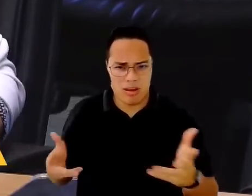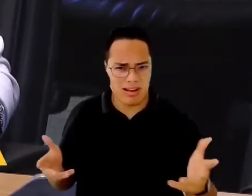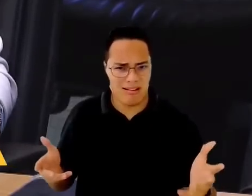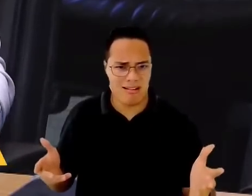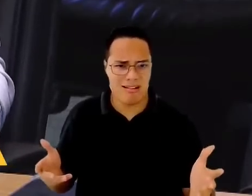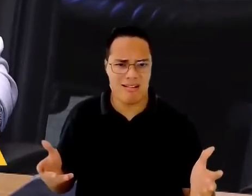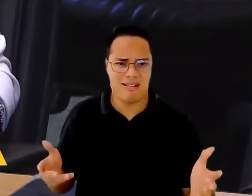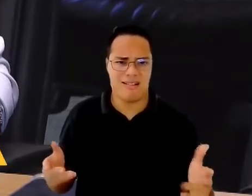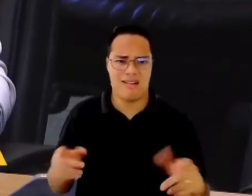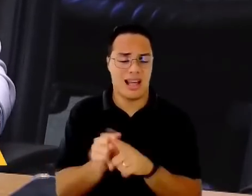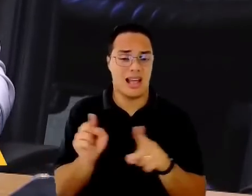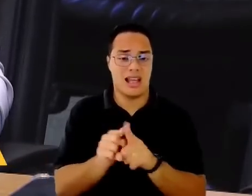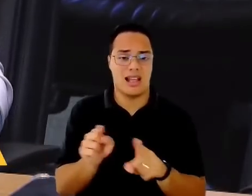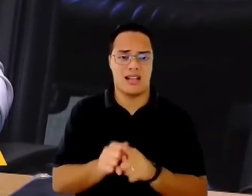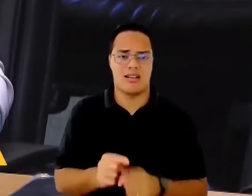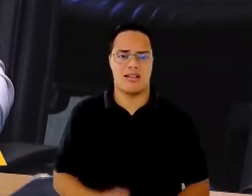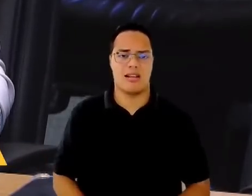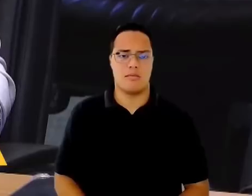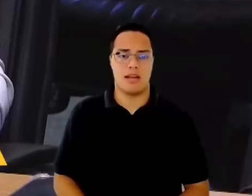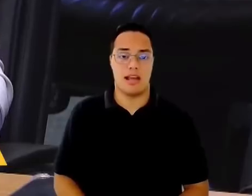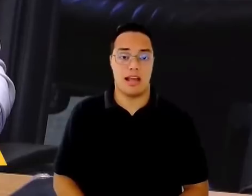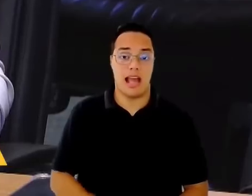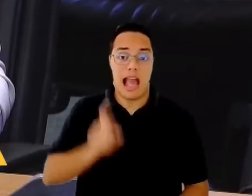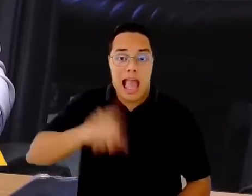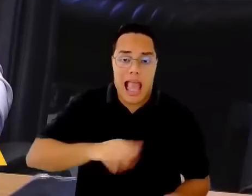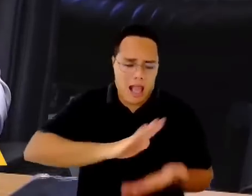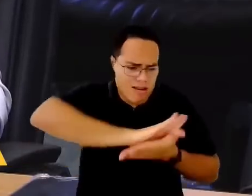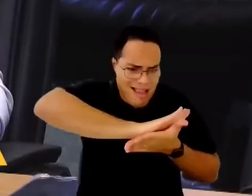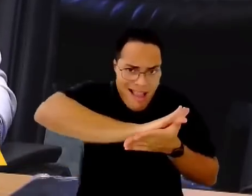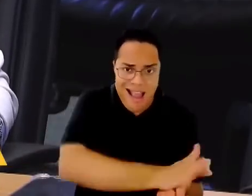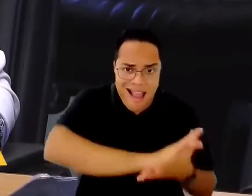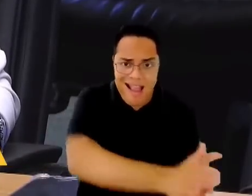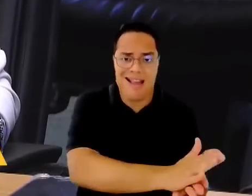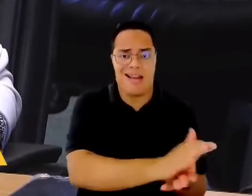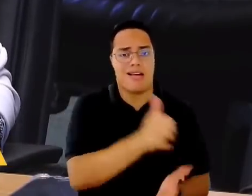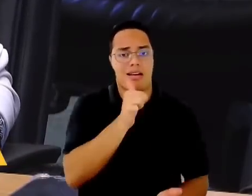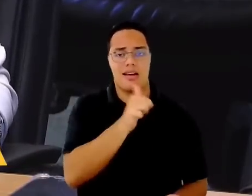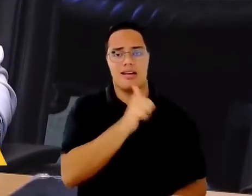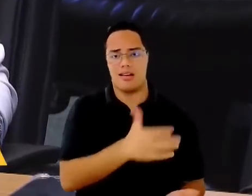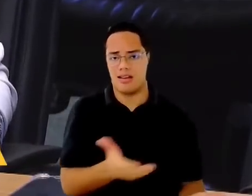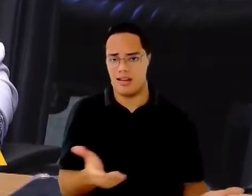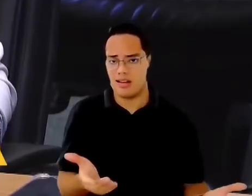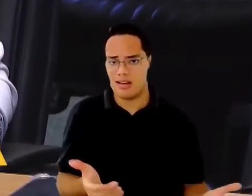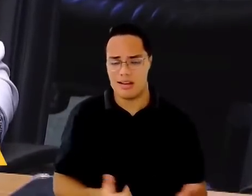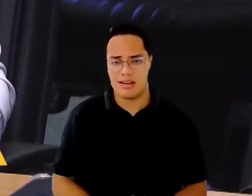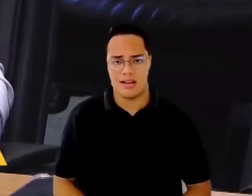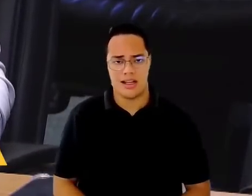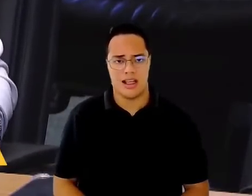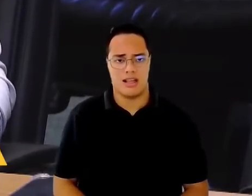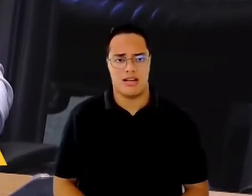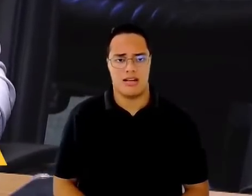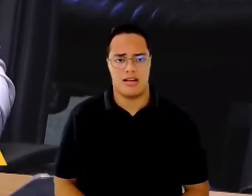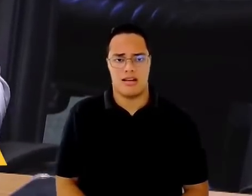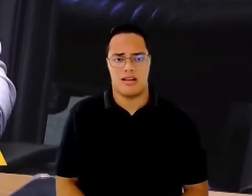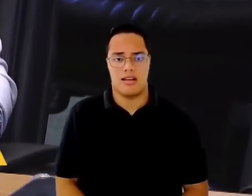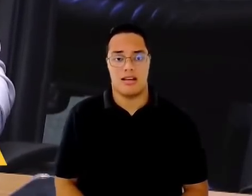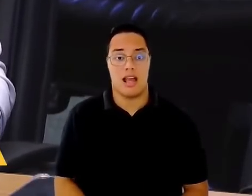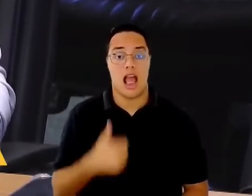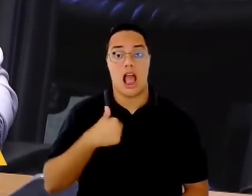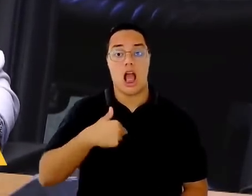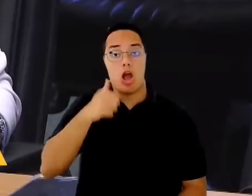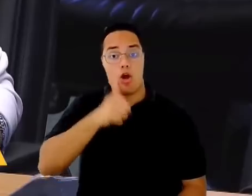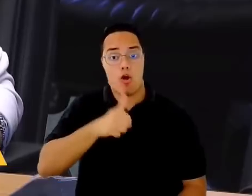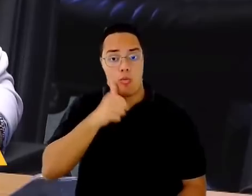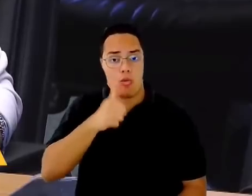menosprezar o feminino eu como mulher eu vejo muitas vezes mulheres não se dando